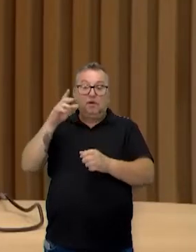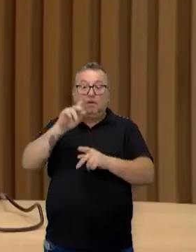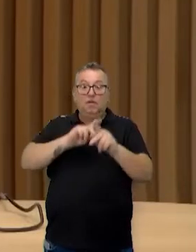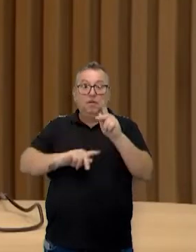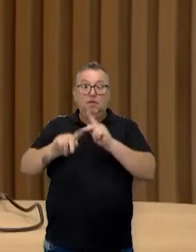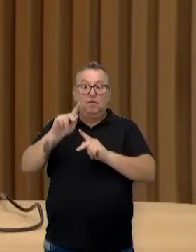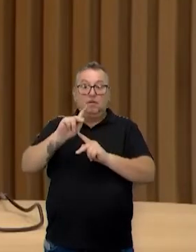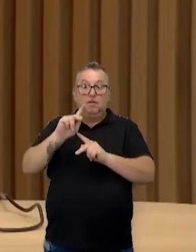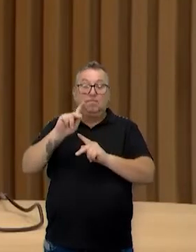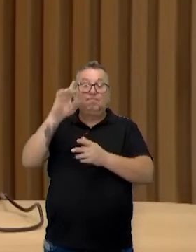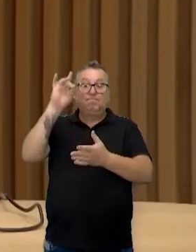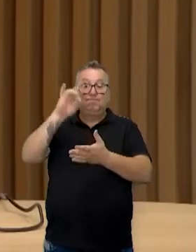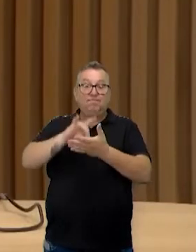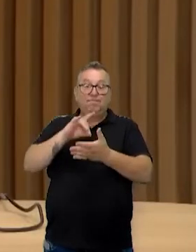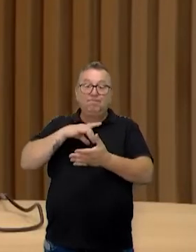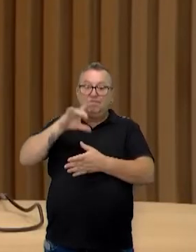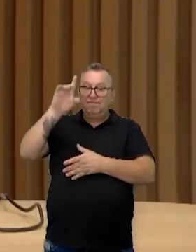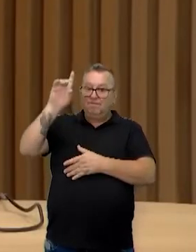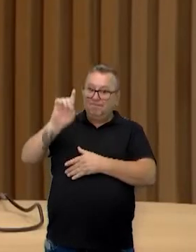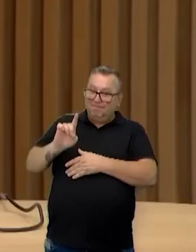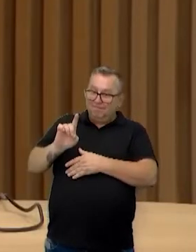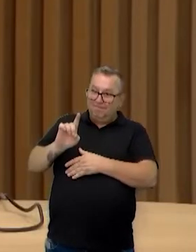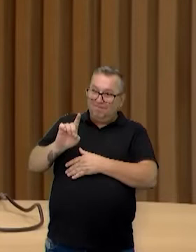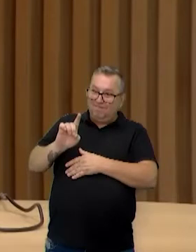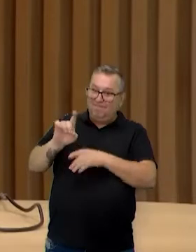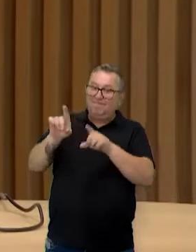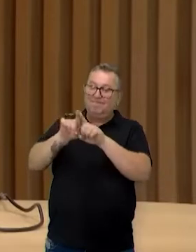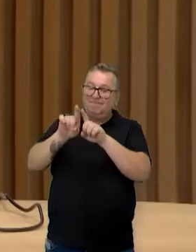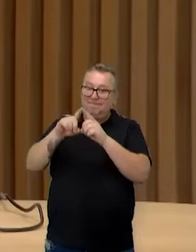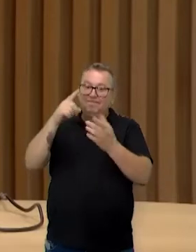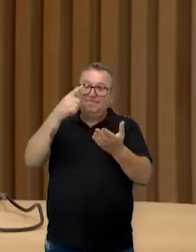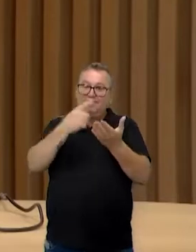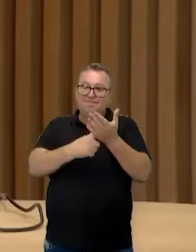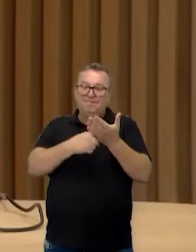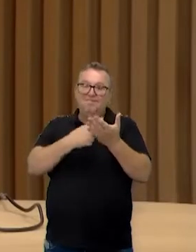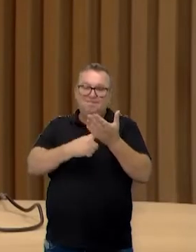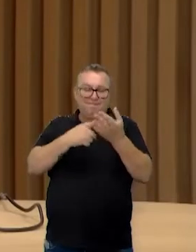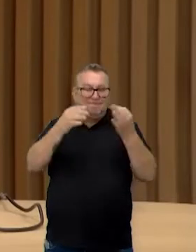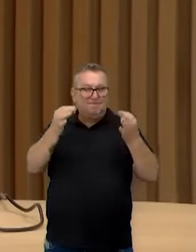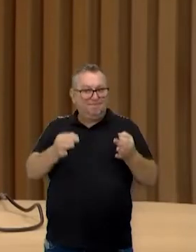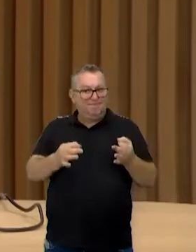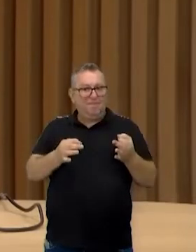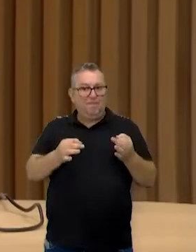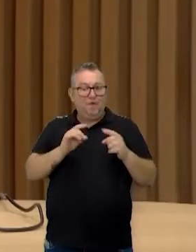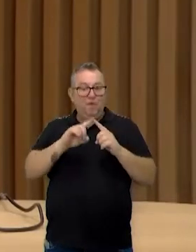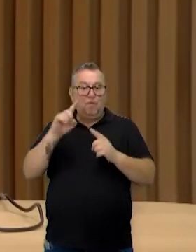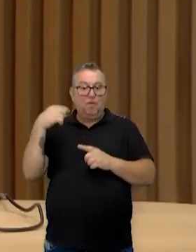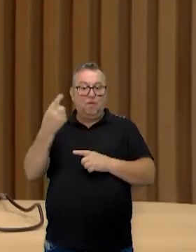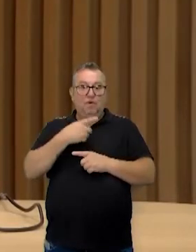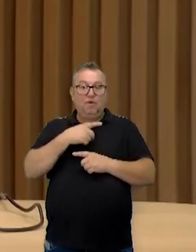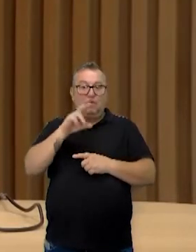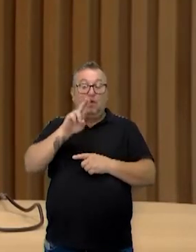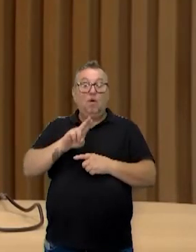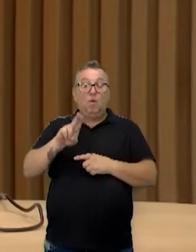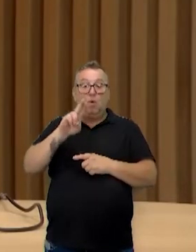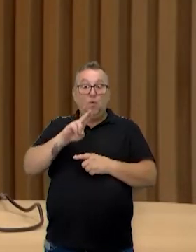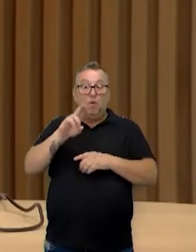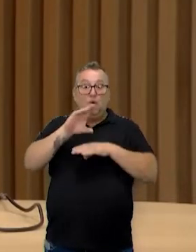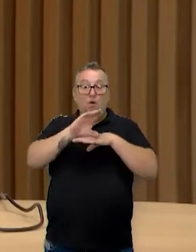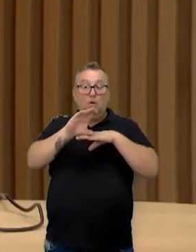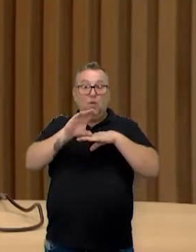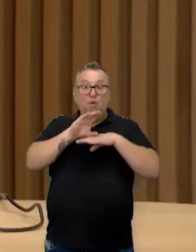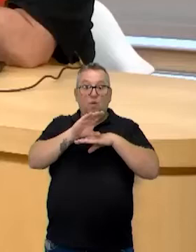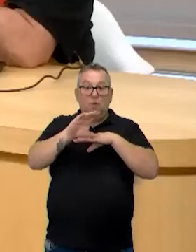realmente ela tem os seus direitos, né, e cumpre, logicamente, os seus deveres, até porque a nossa última Constituição